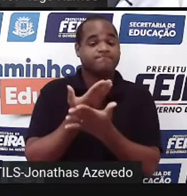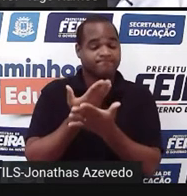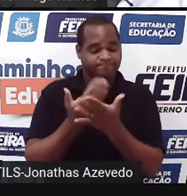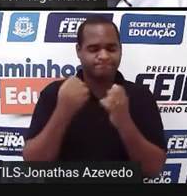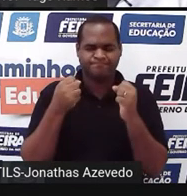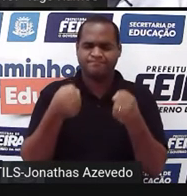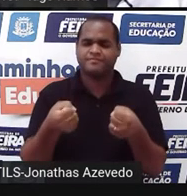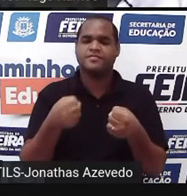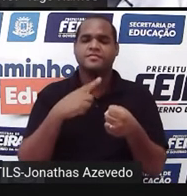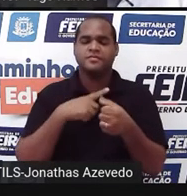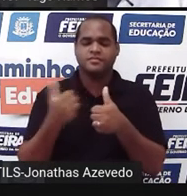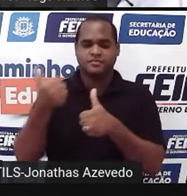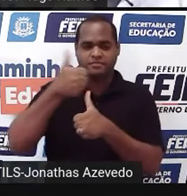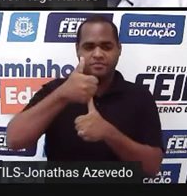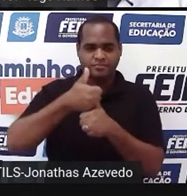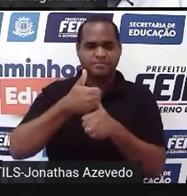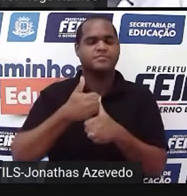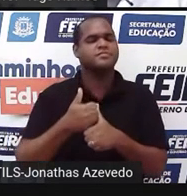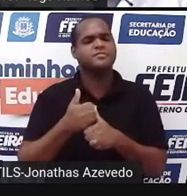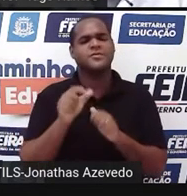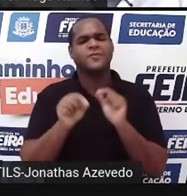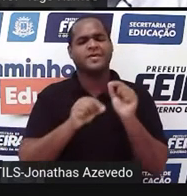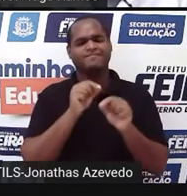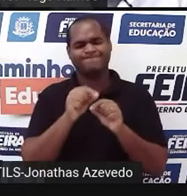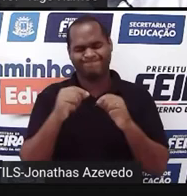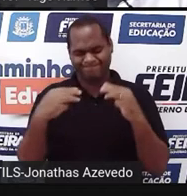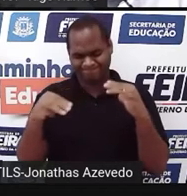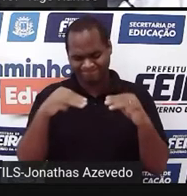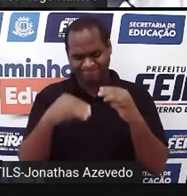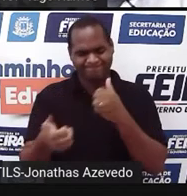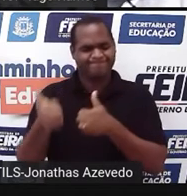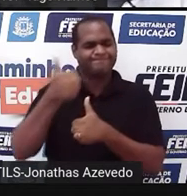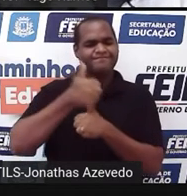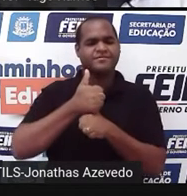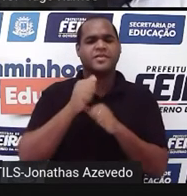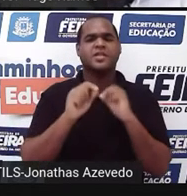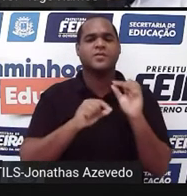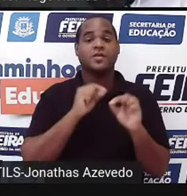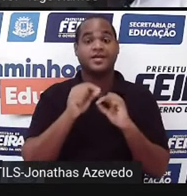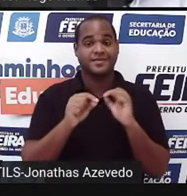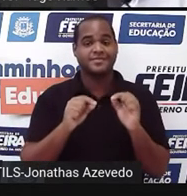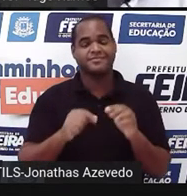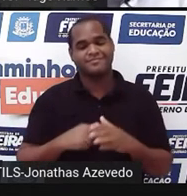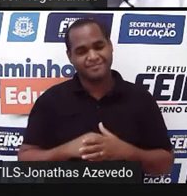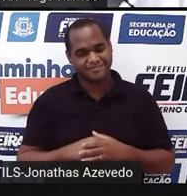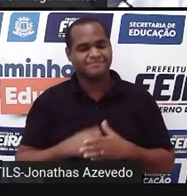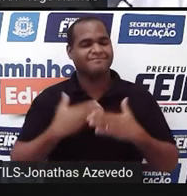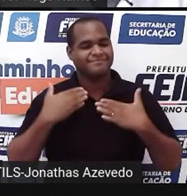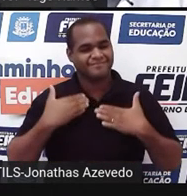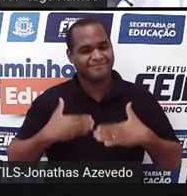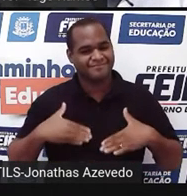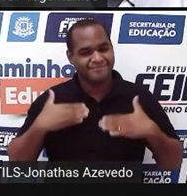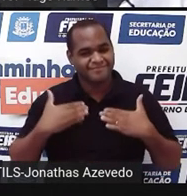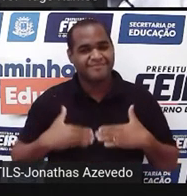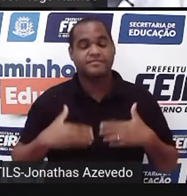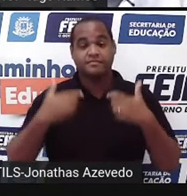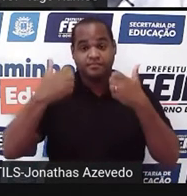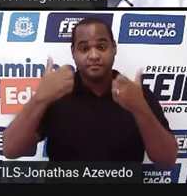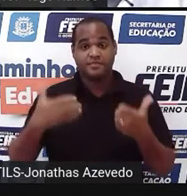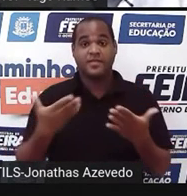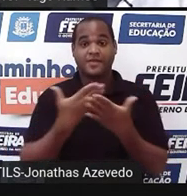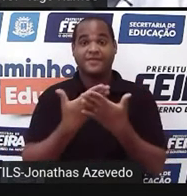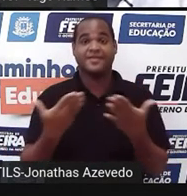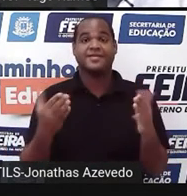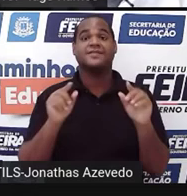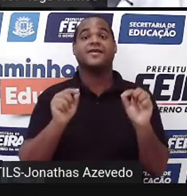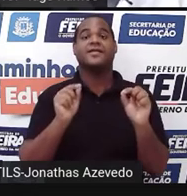você pode pensar sem professor não lembro esse método da substituição Fica tranquilo porque a gente